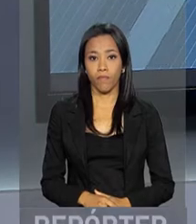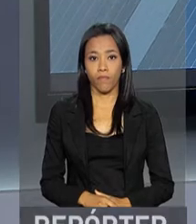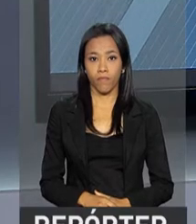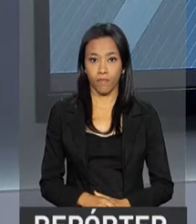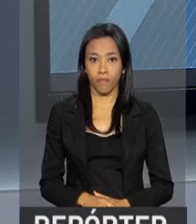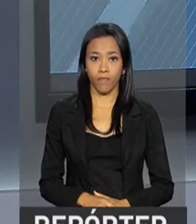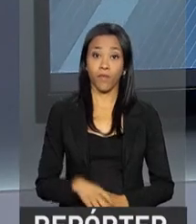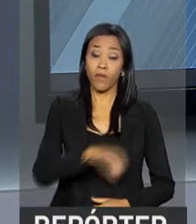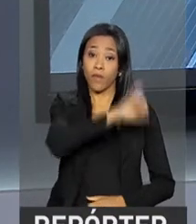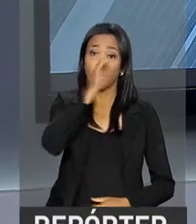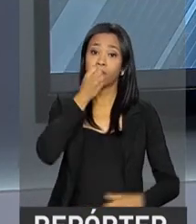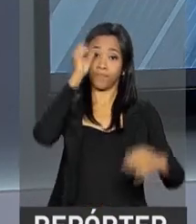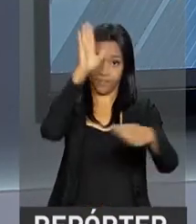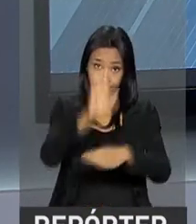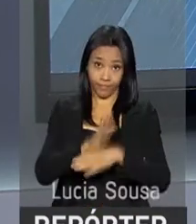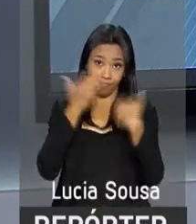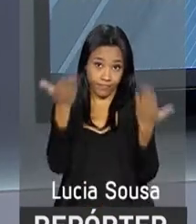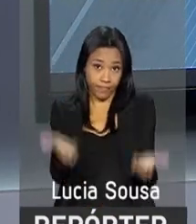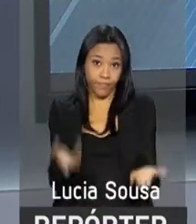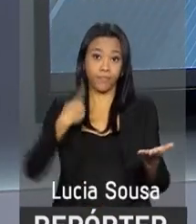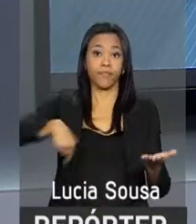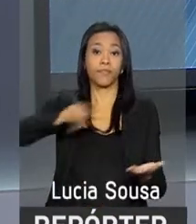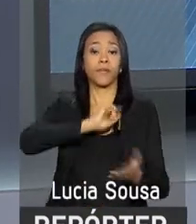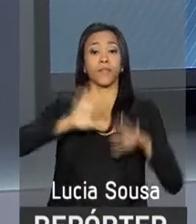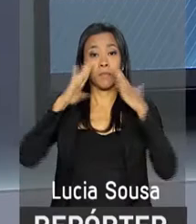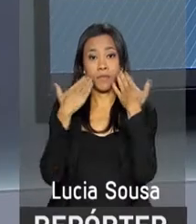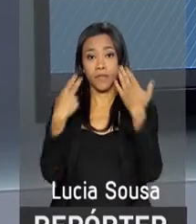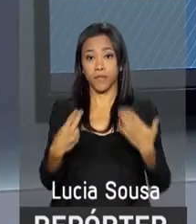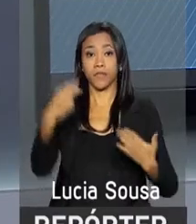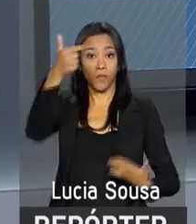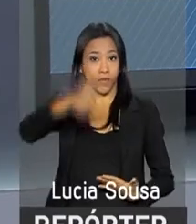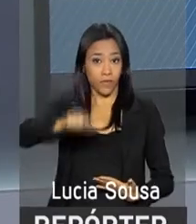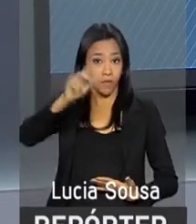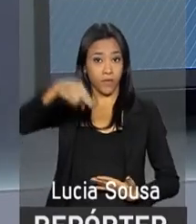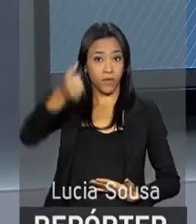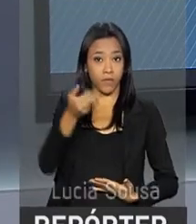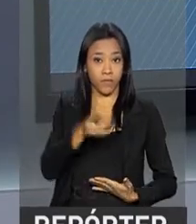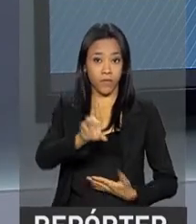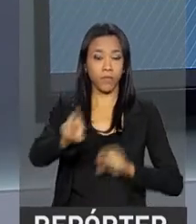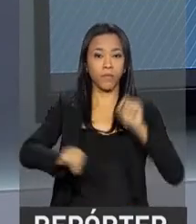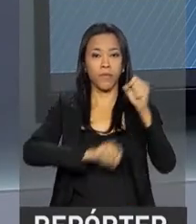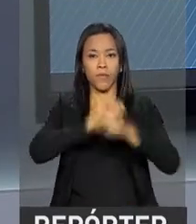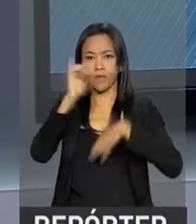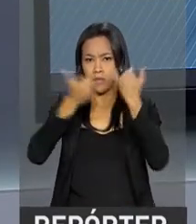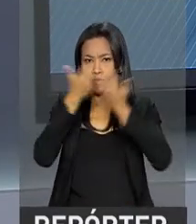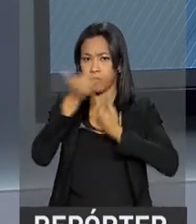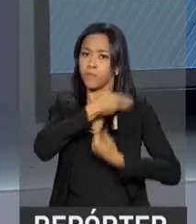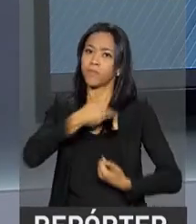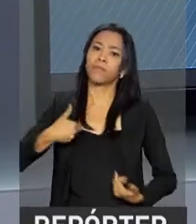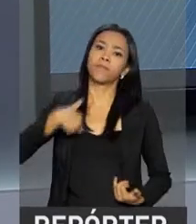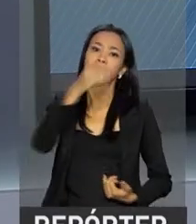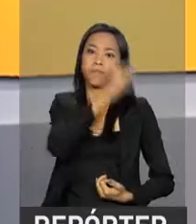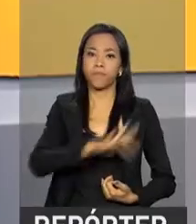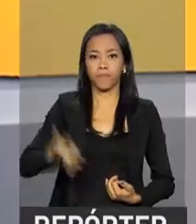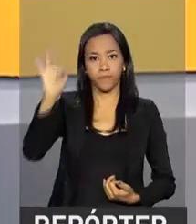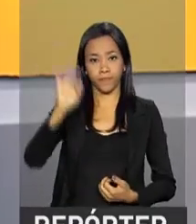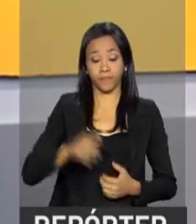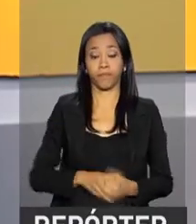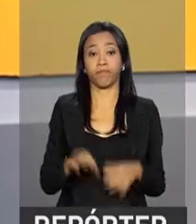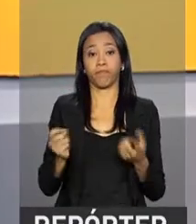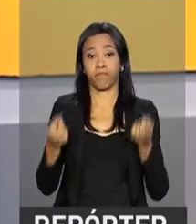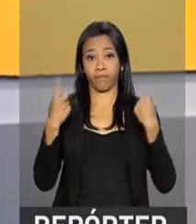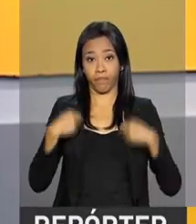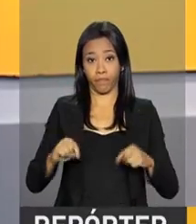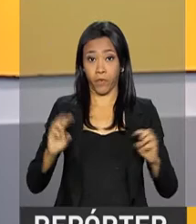olá boa tarde pra você estamos de volta com mais uma edição do repórter nbr as notícias do governo federal o